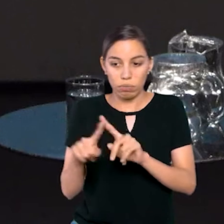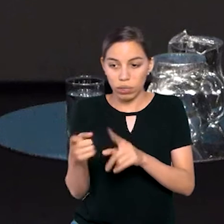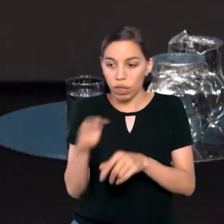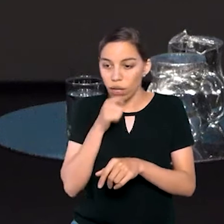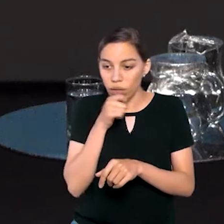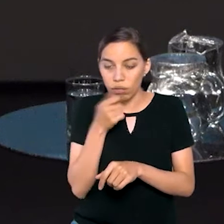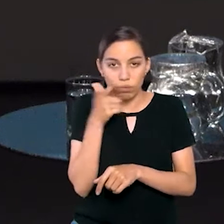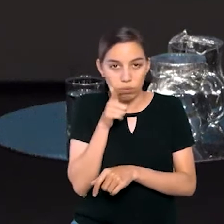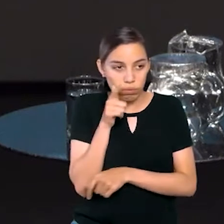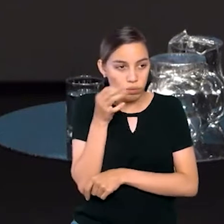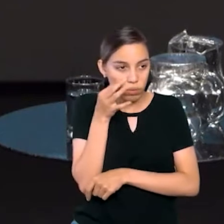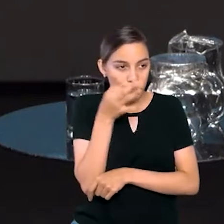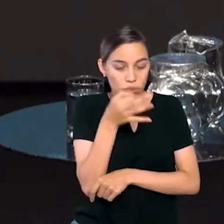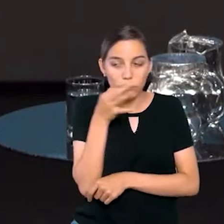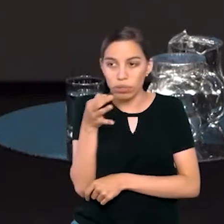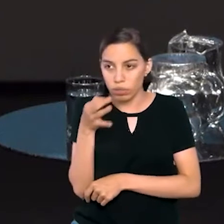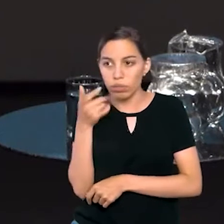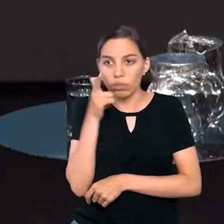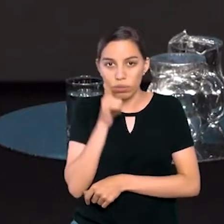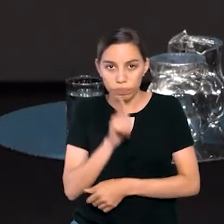outros.